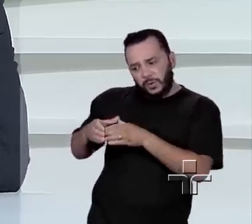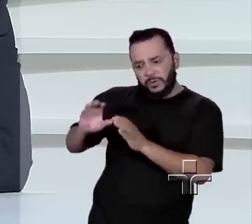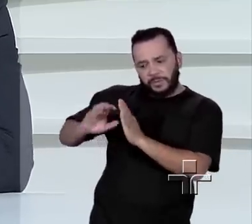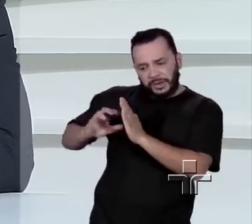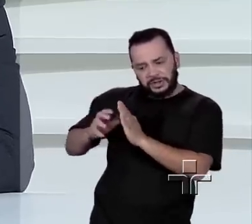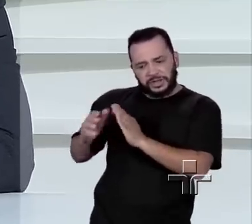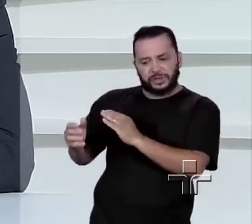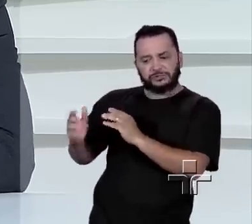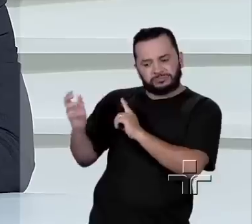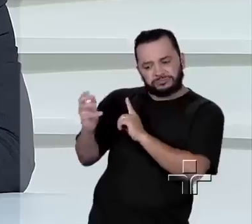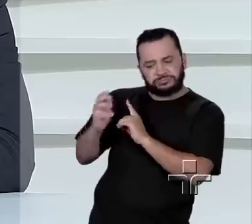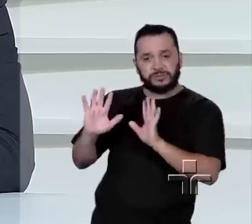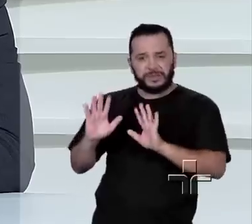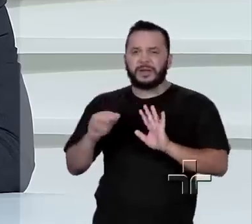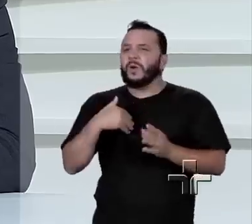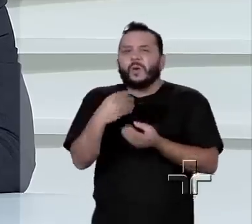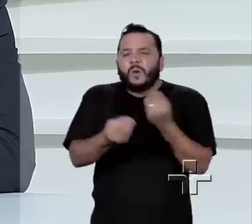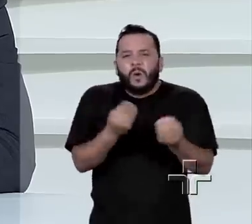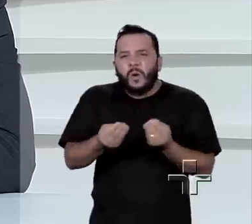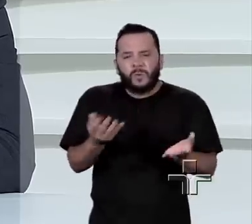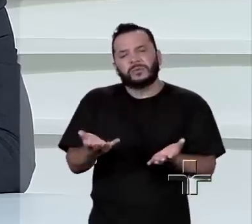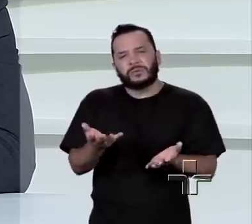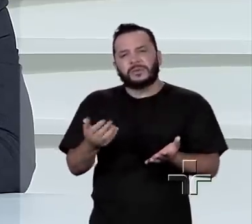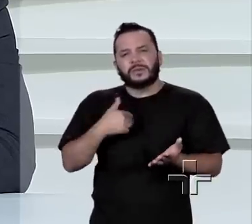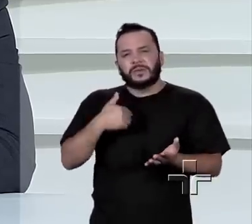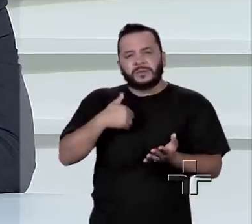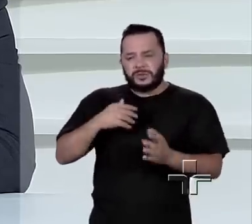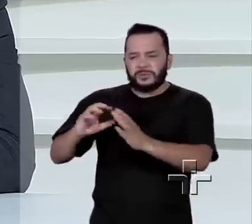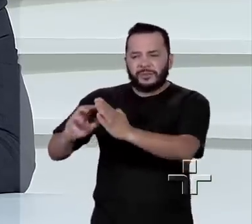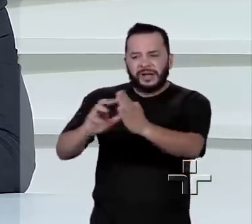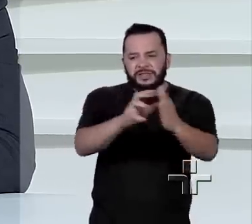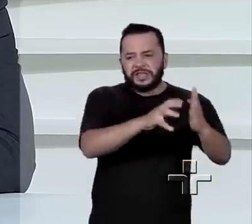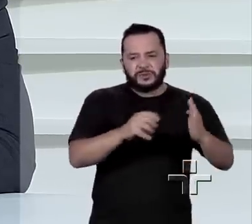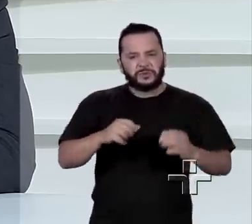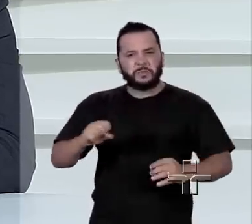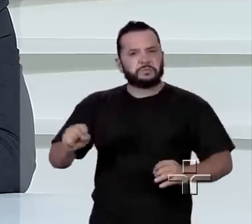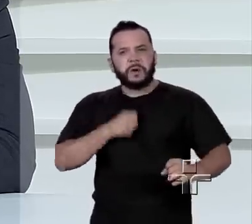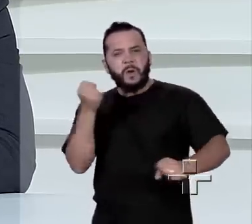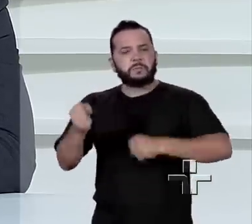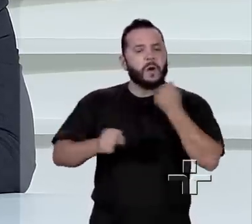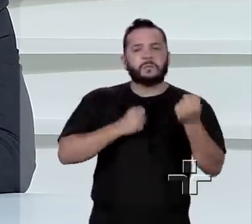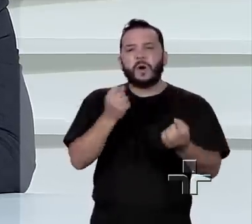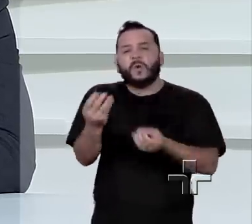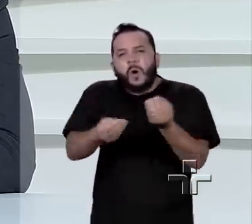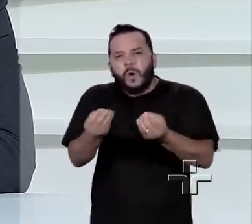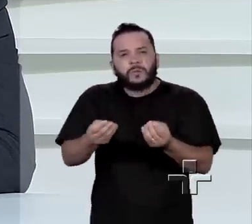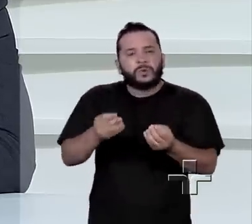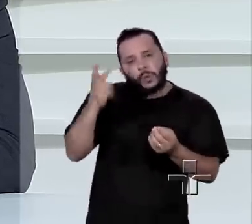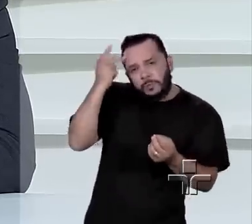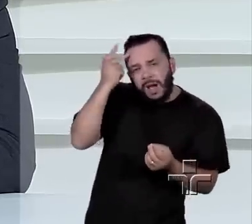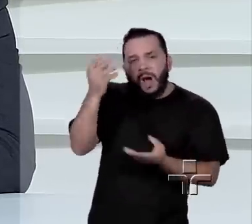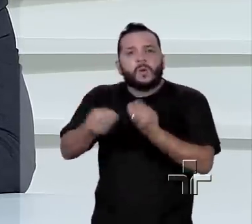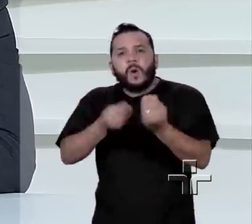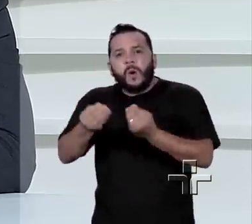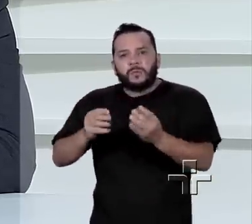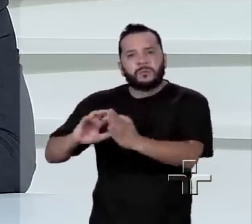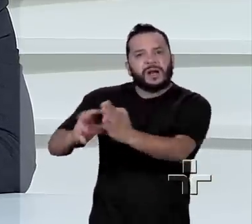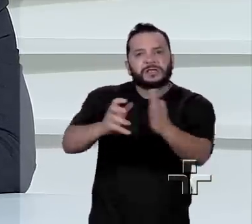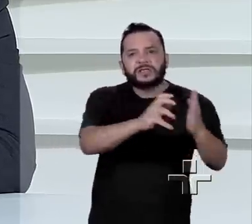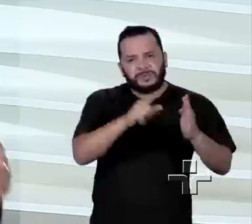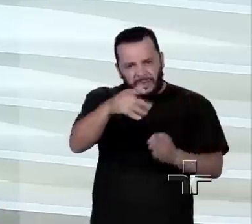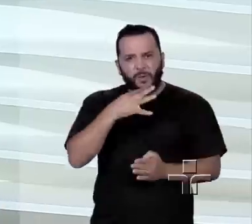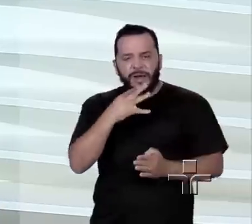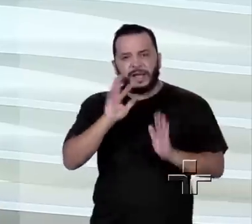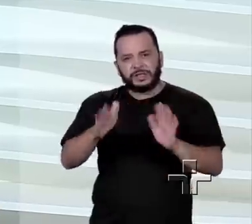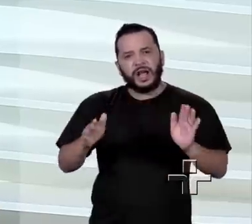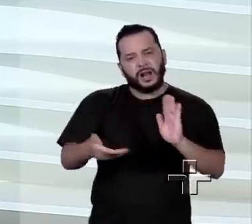que os partidos vão reagir a isso, já que o senhor conhece a Câmara e sabe como é que as coisas funcionam ali em Brasília?